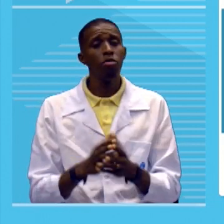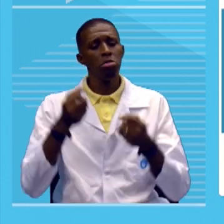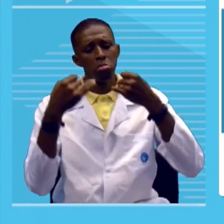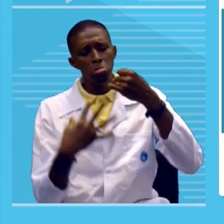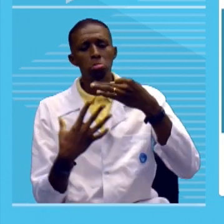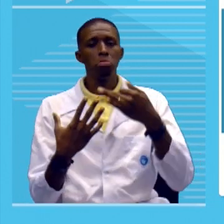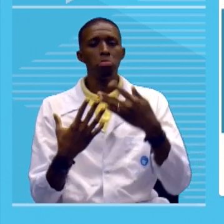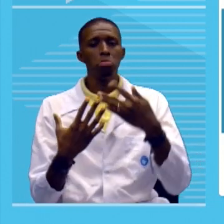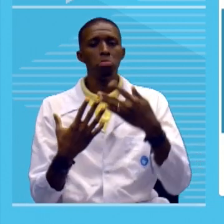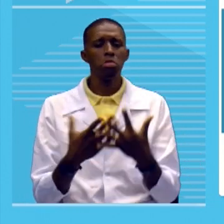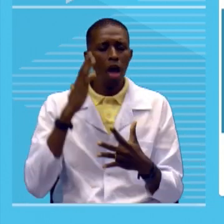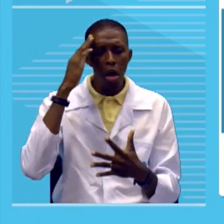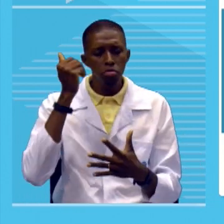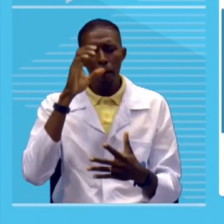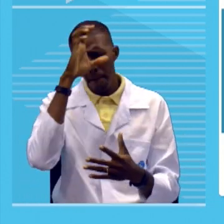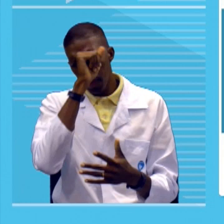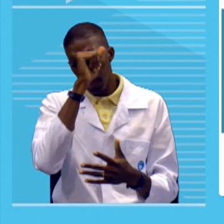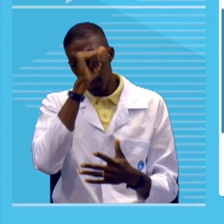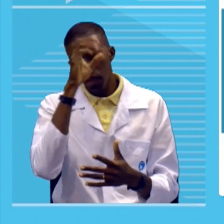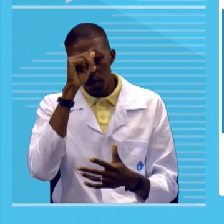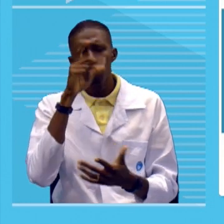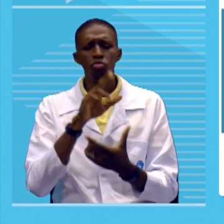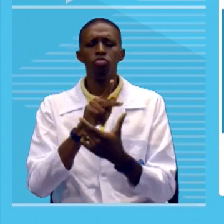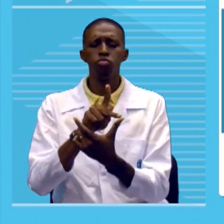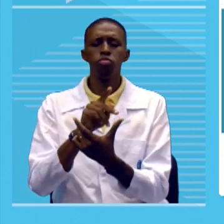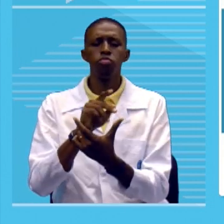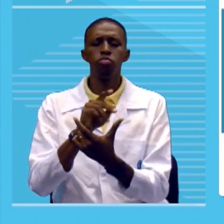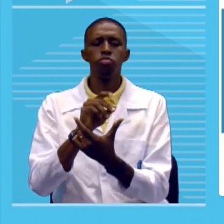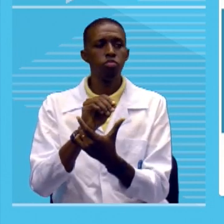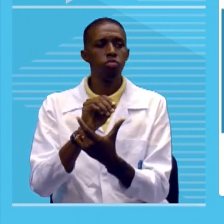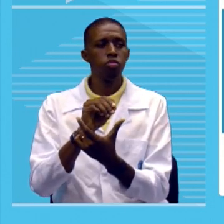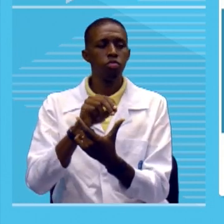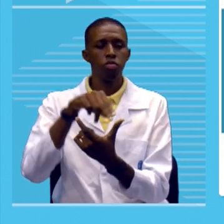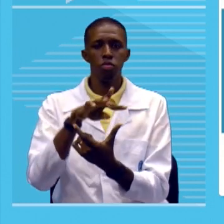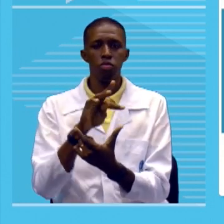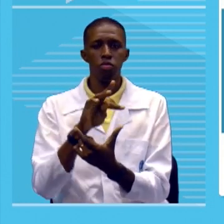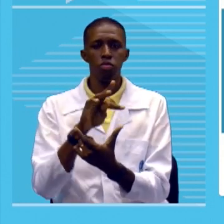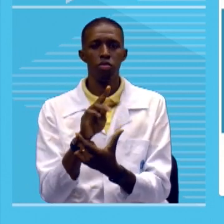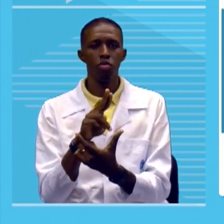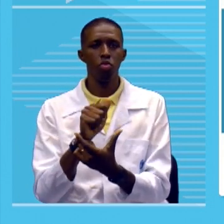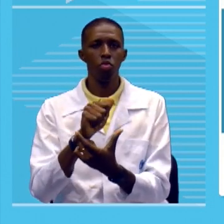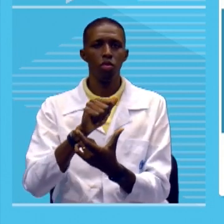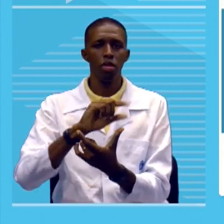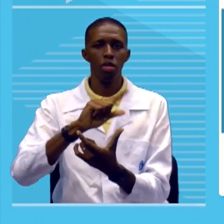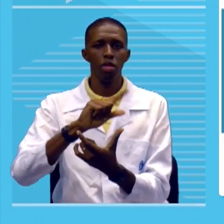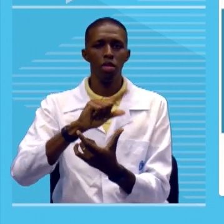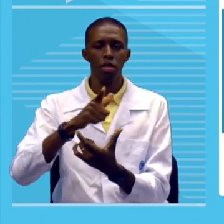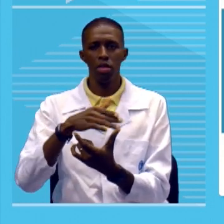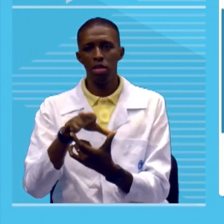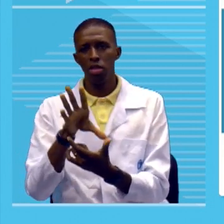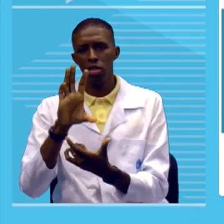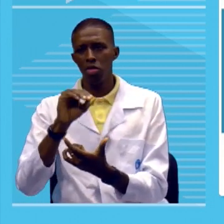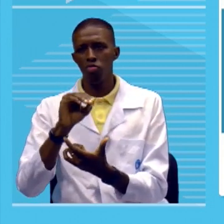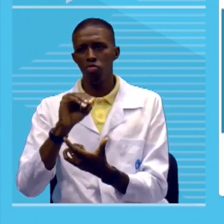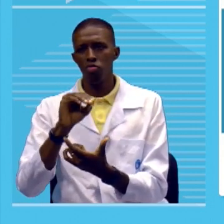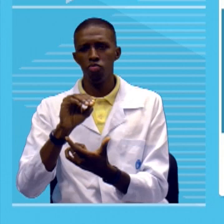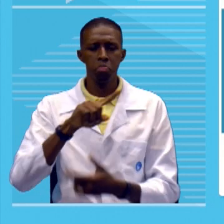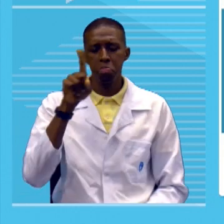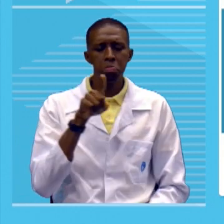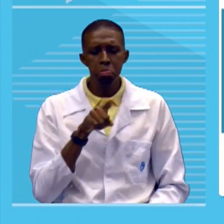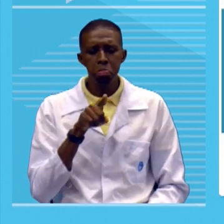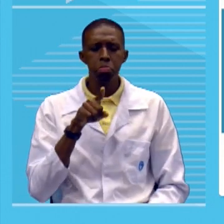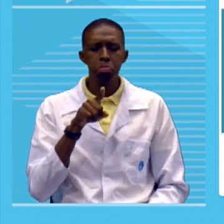sabe que a pontuação, ela produz efeito de sentido. Vocês sabem disso,